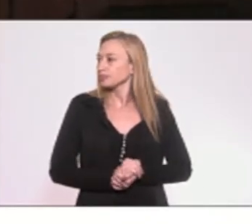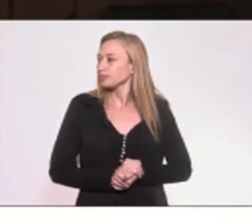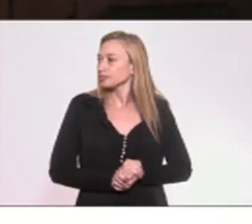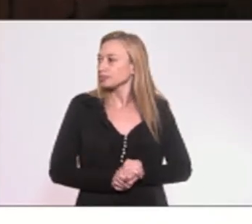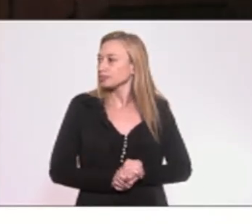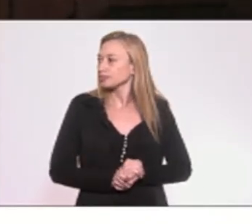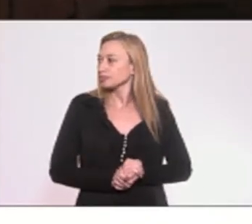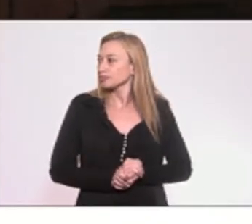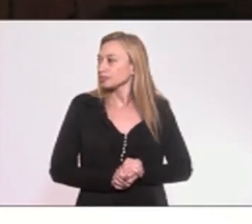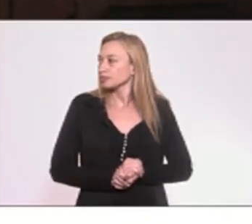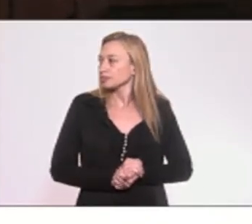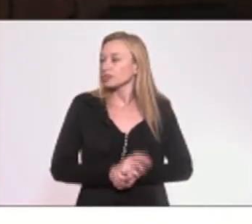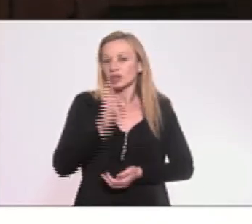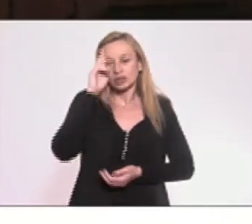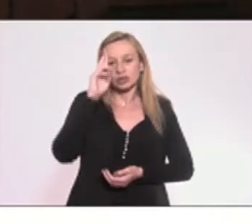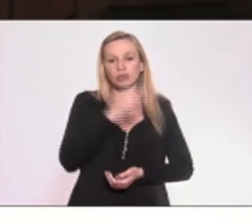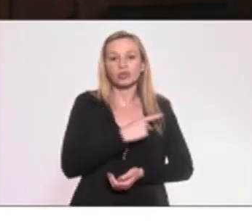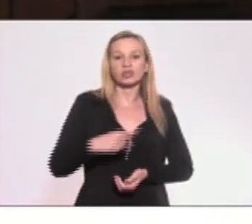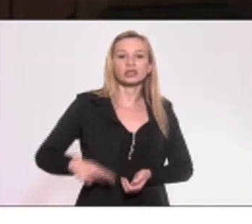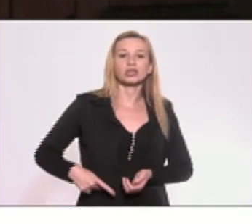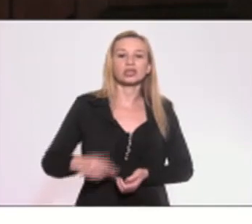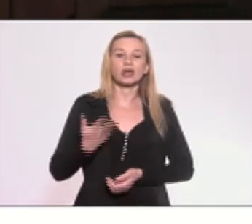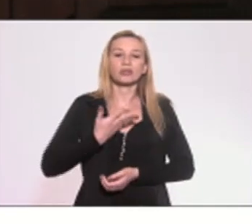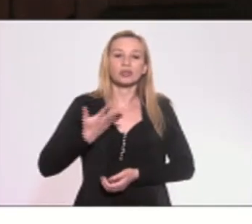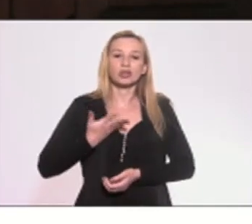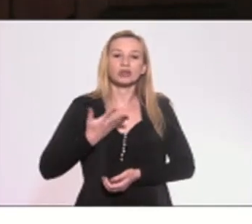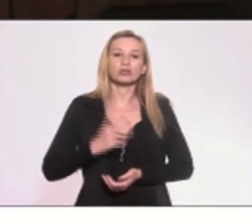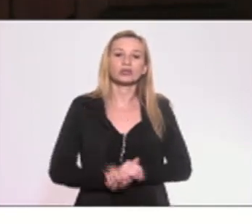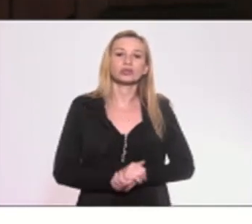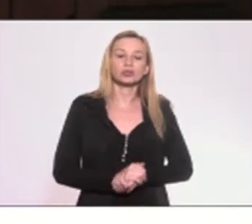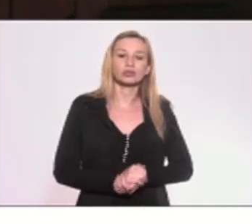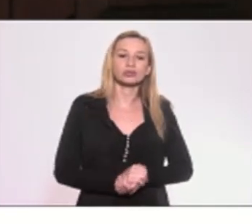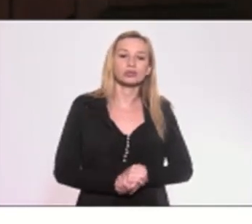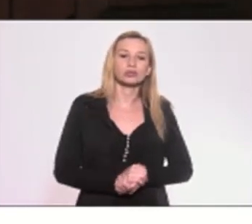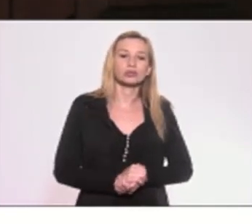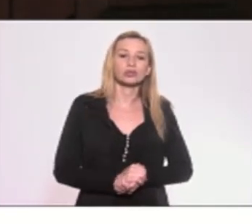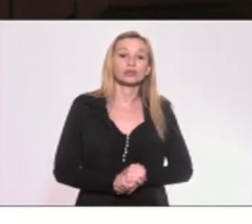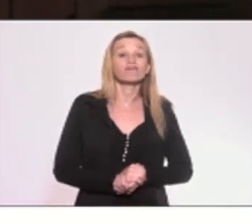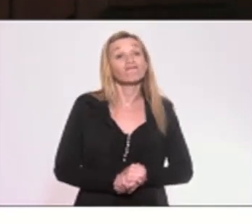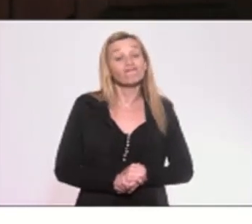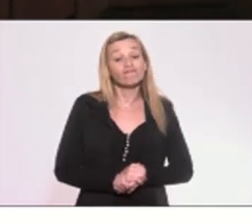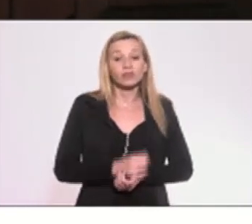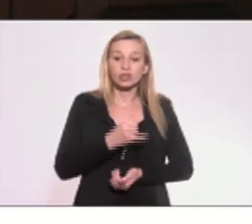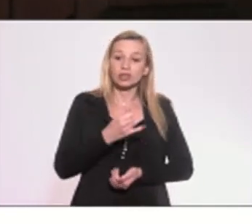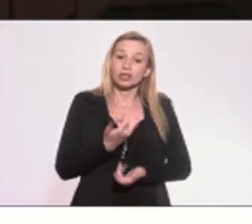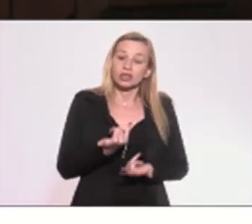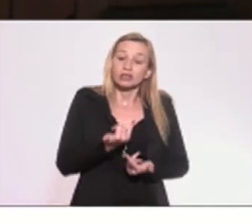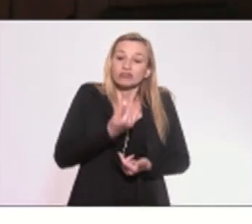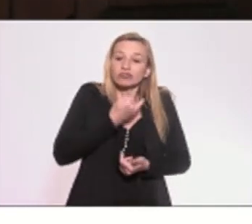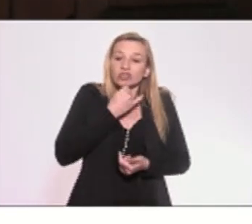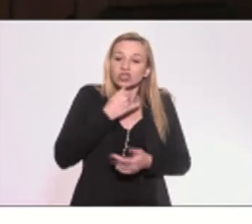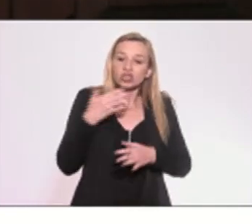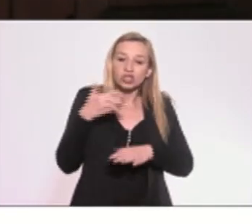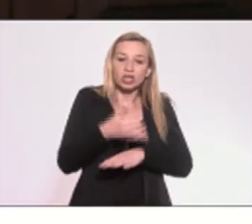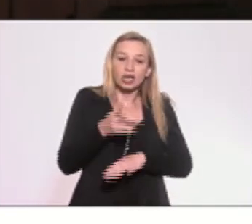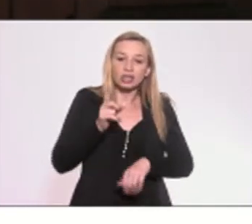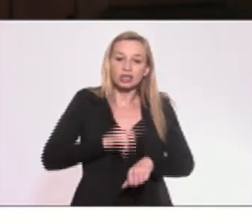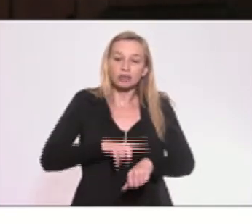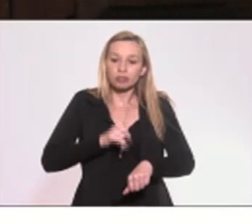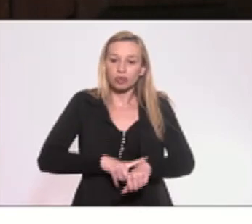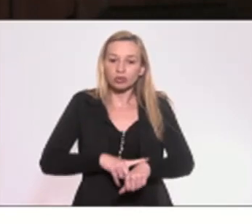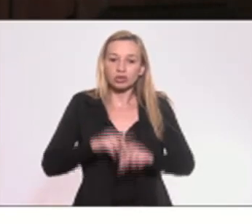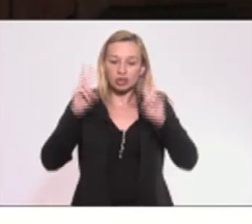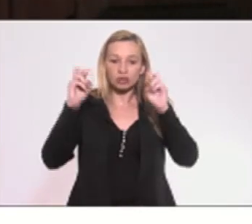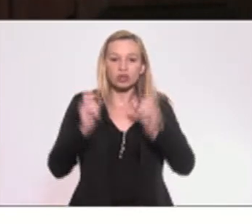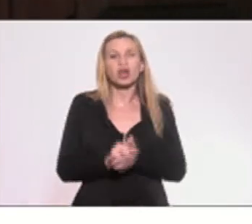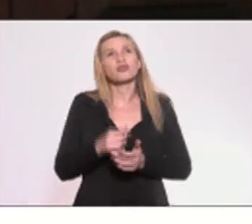Senhor presidente, demais colegas presentes, eu lamento também que a situação tenha chegado a esse ponto, presidente. Eu fico me questionando por que